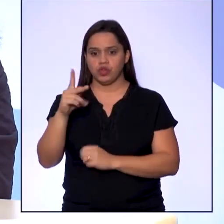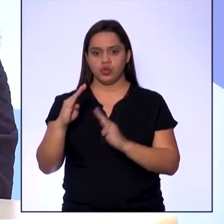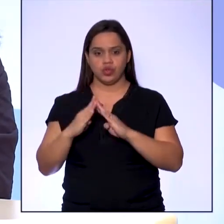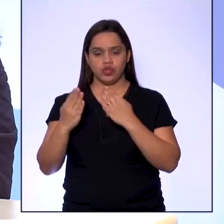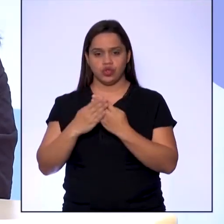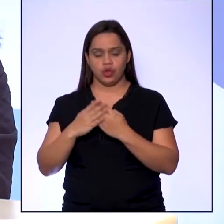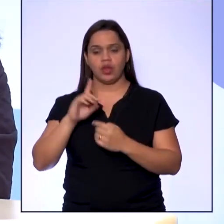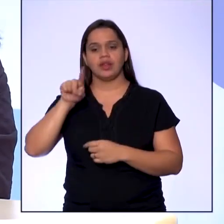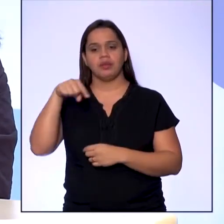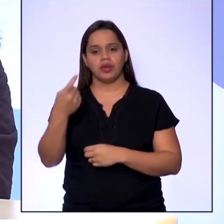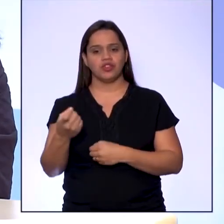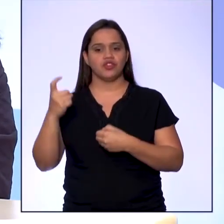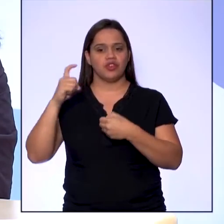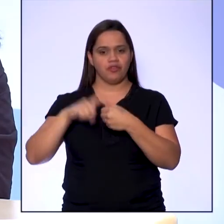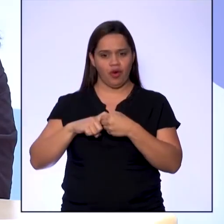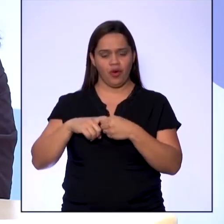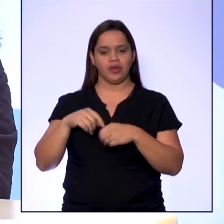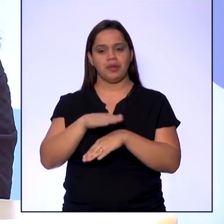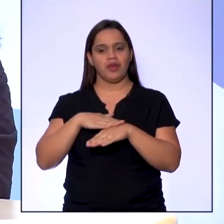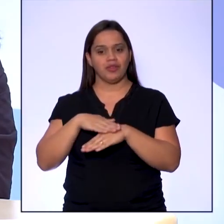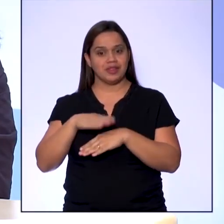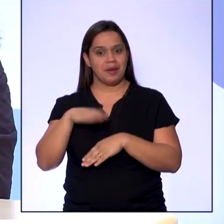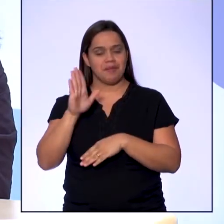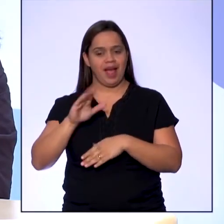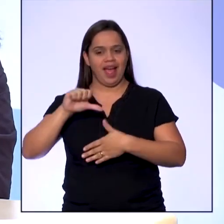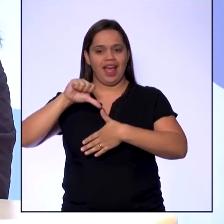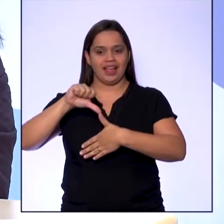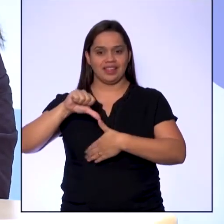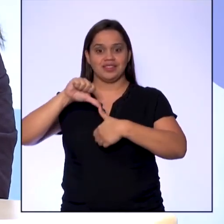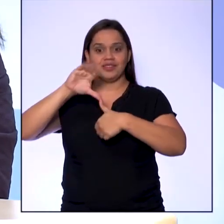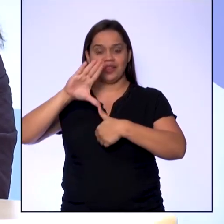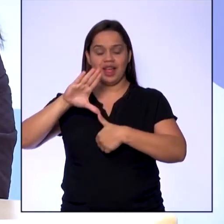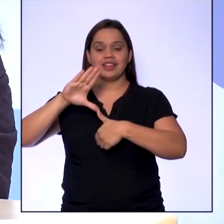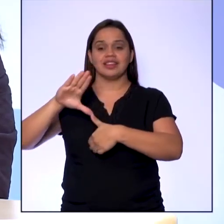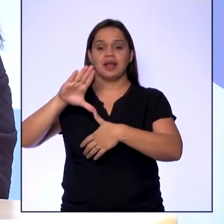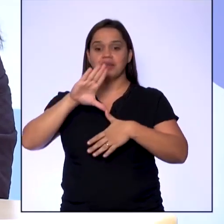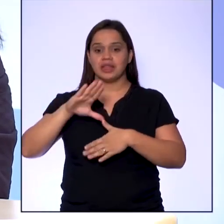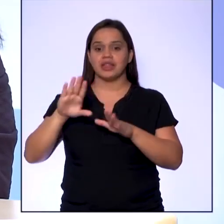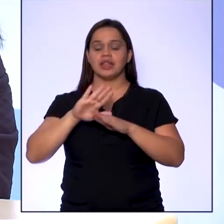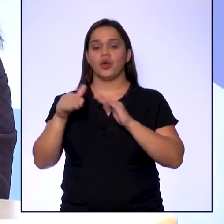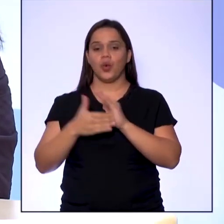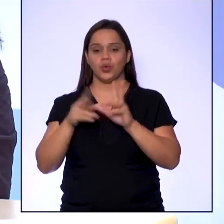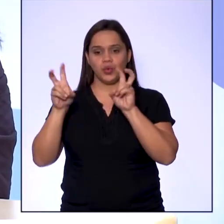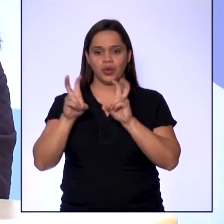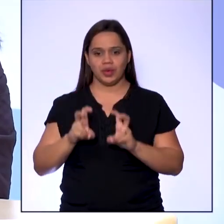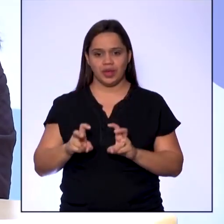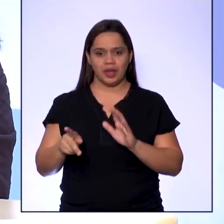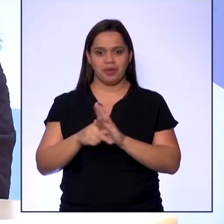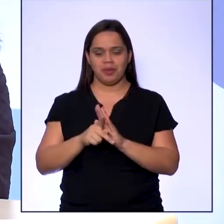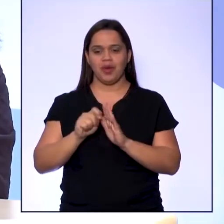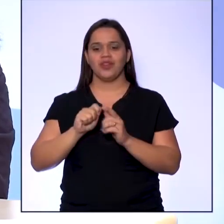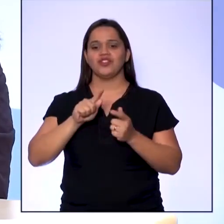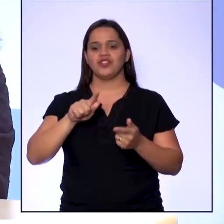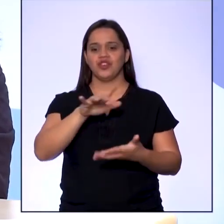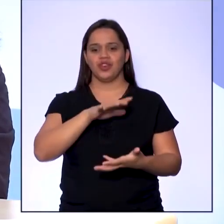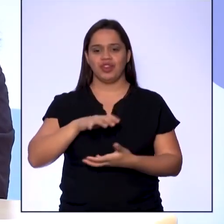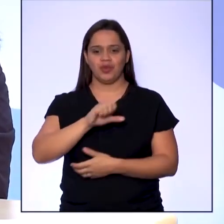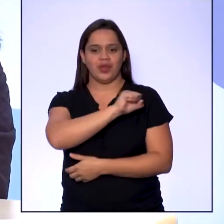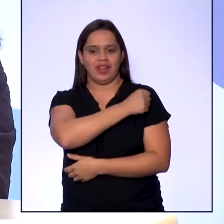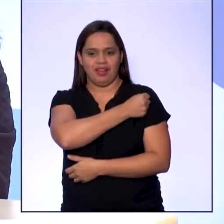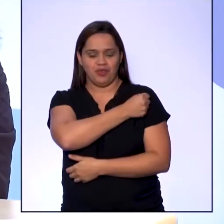todos. Espero que tenham gostado da aula. Um bom dia para todos e até a próxima, professora Andréa. Isso mesmo,